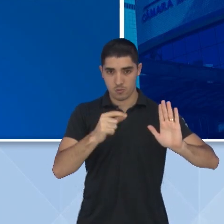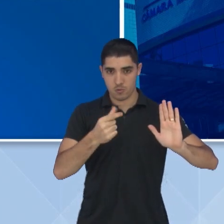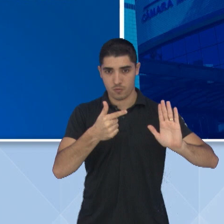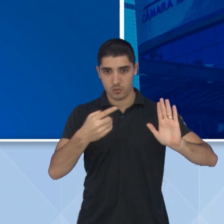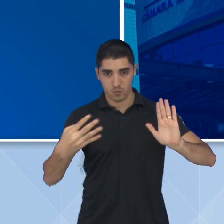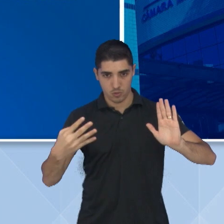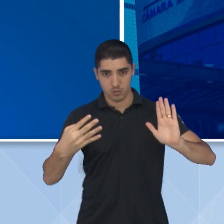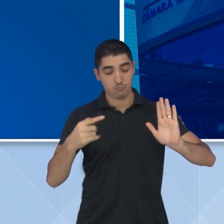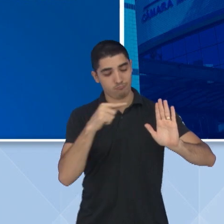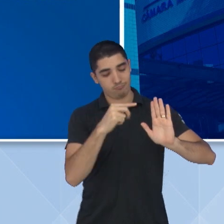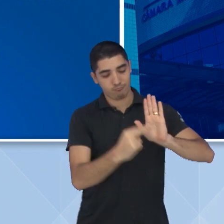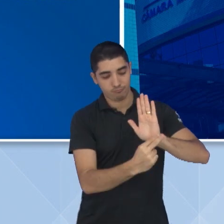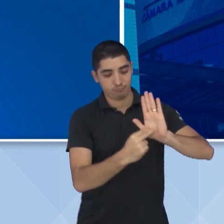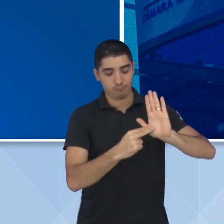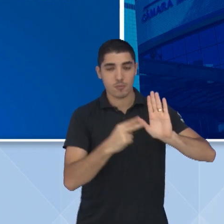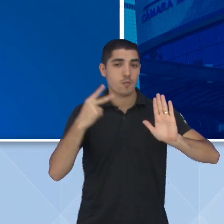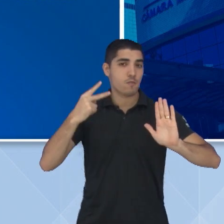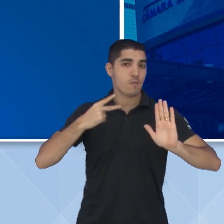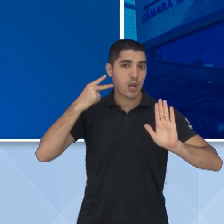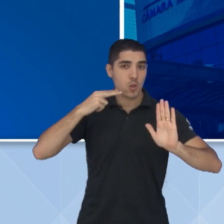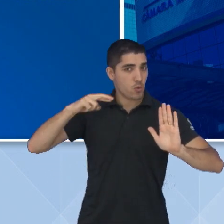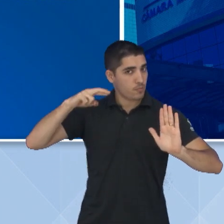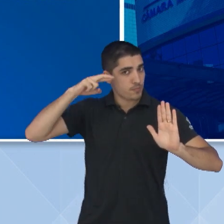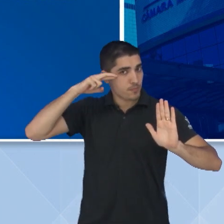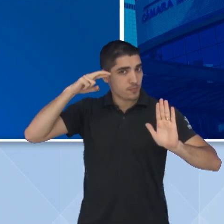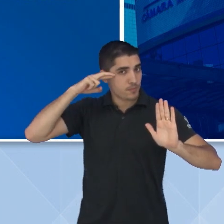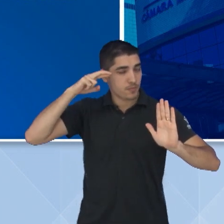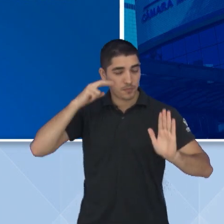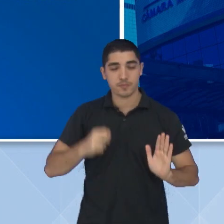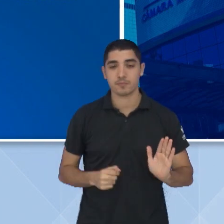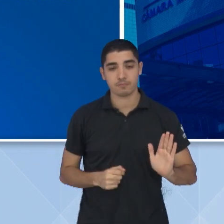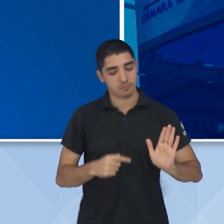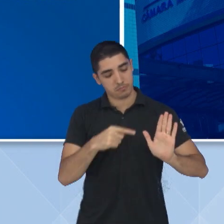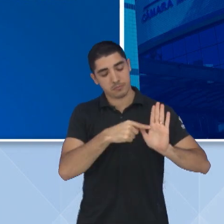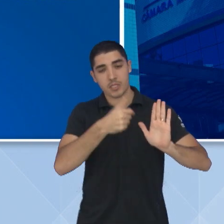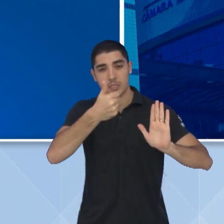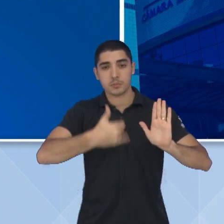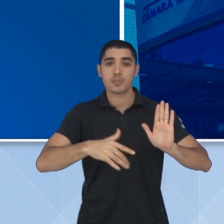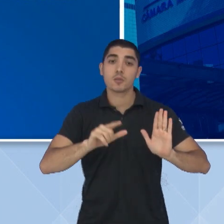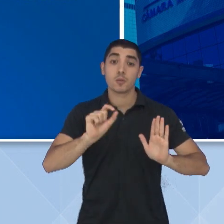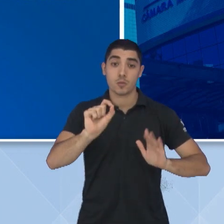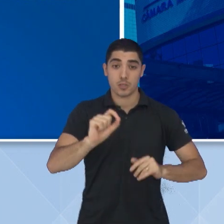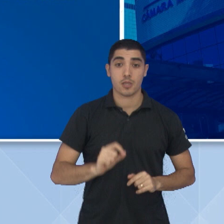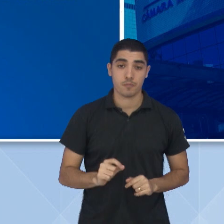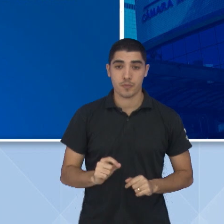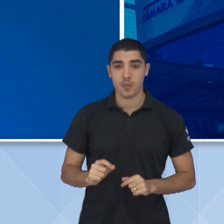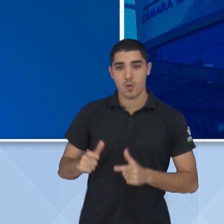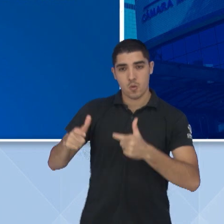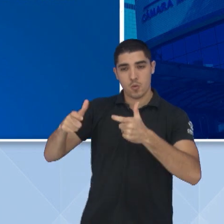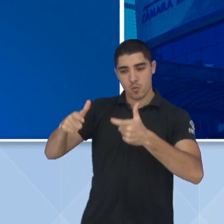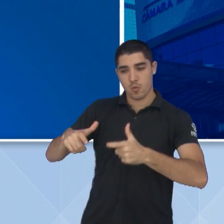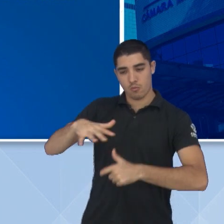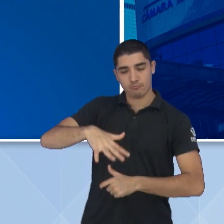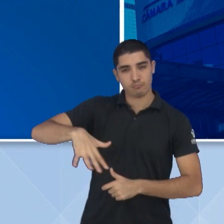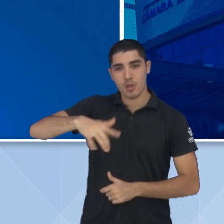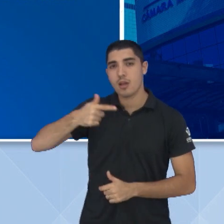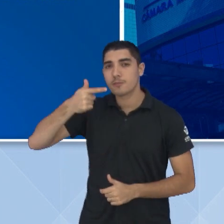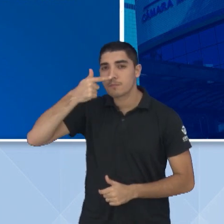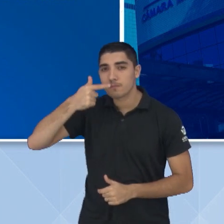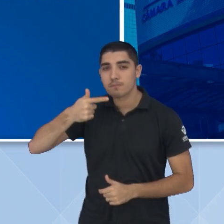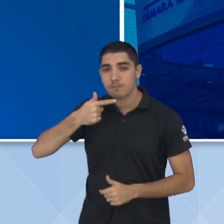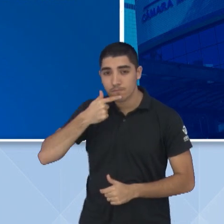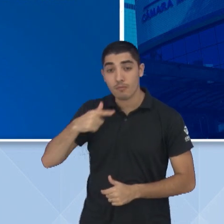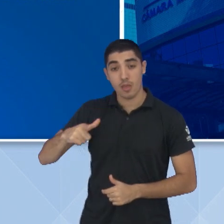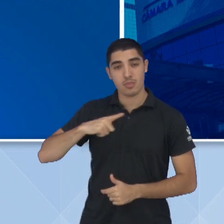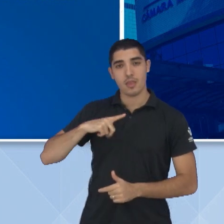113/2024, autoria, vereador Rogério da Acacem. Denomina a estação ferroviária do distrito Eugênio de